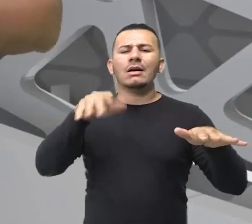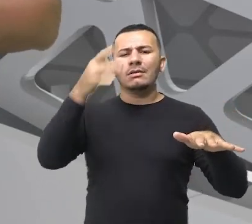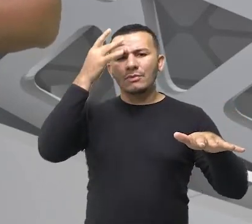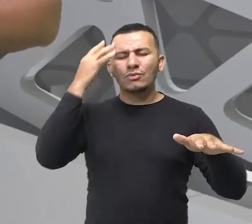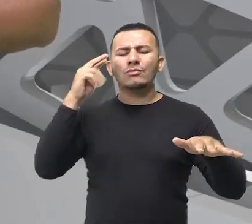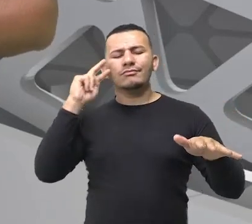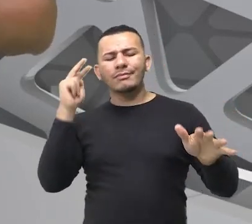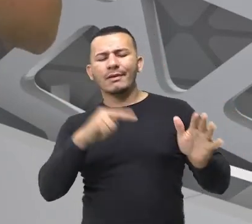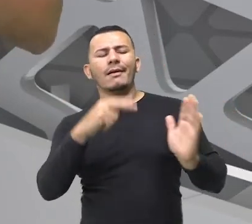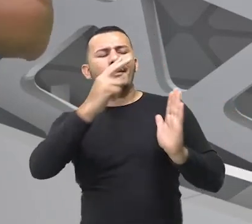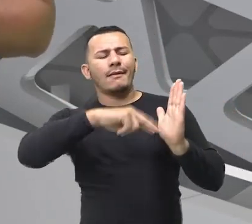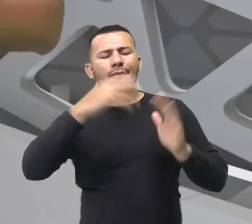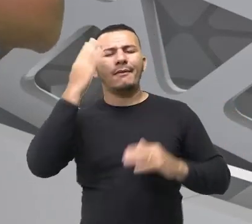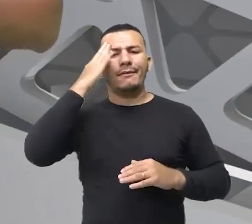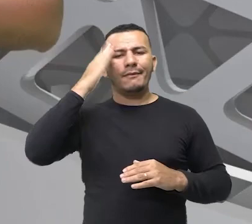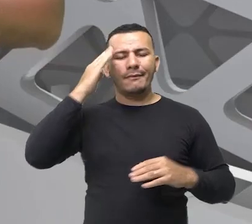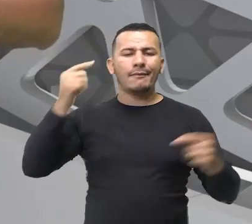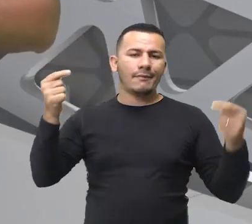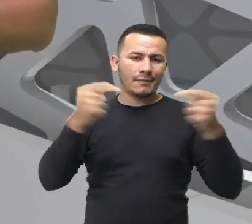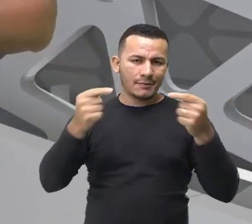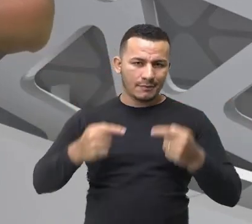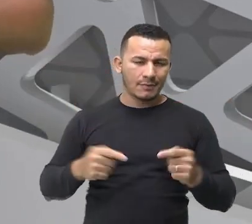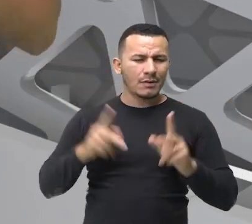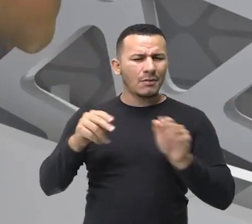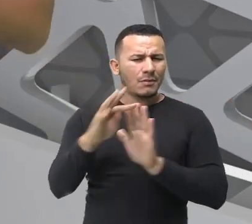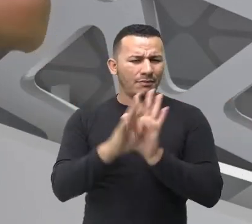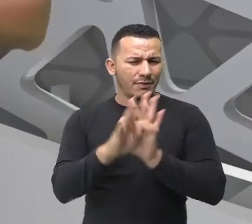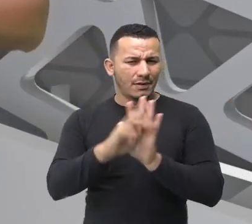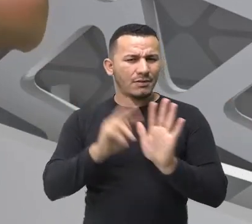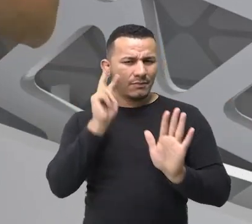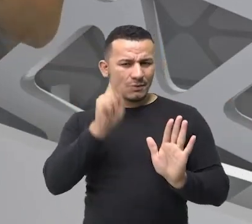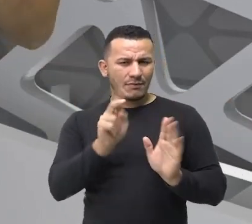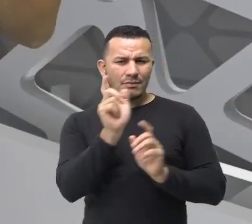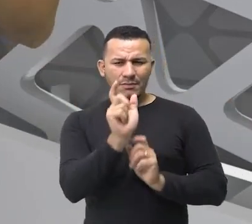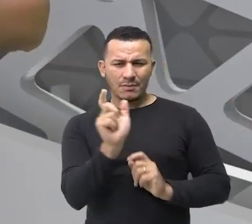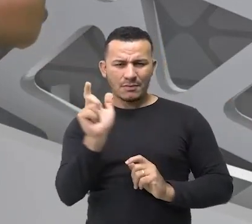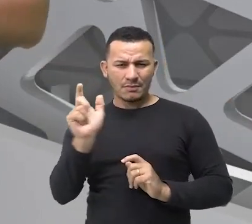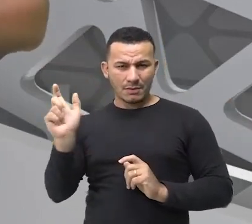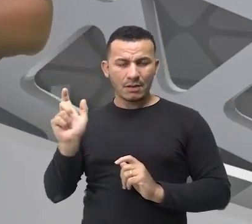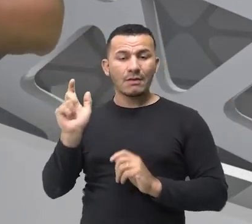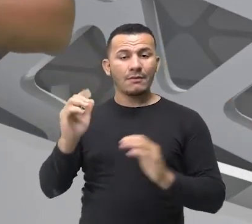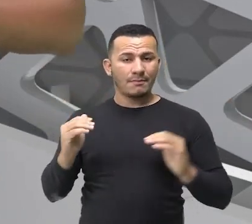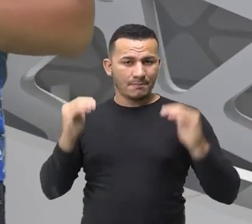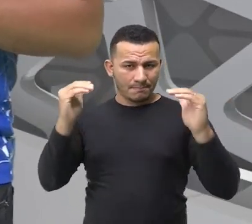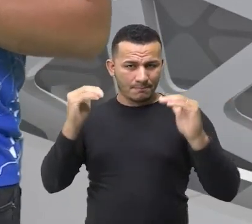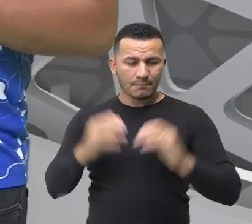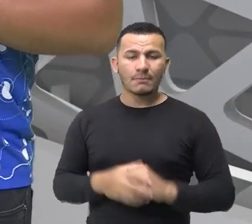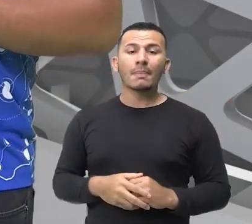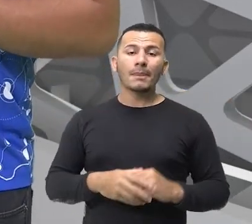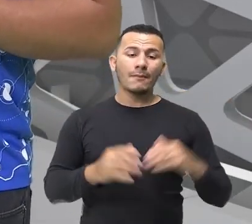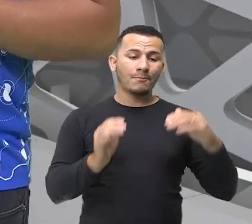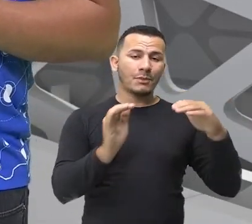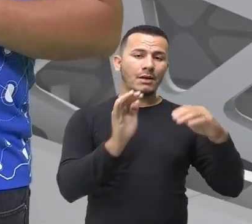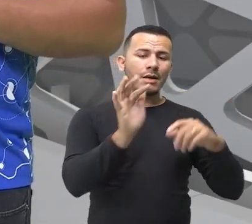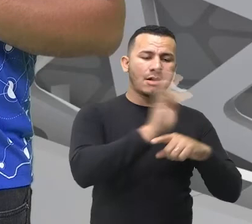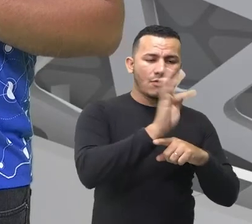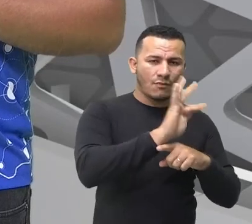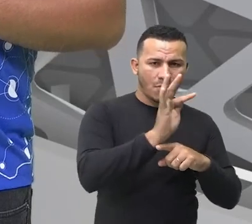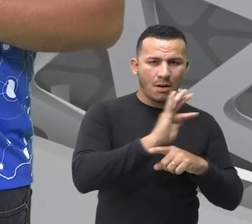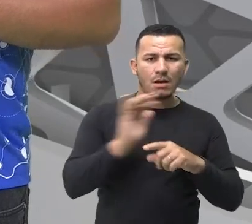texto que são produzidos lá como a gente observou no nosso texto Ok então você percebeu que linguagem